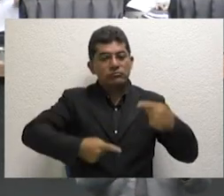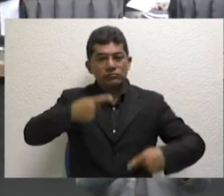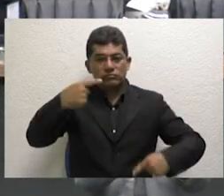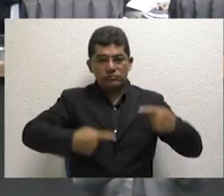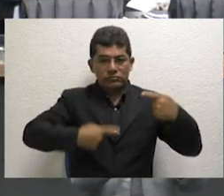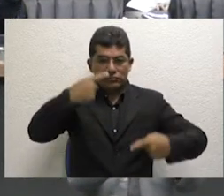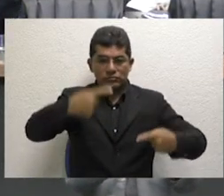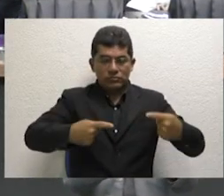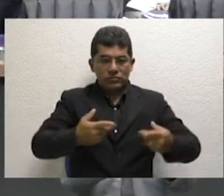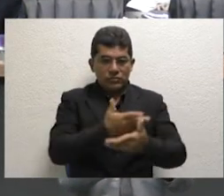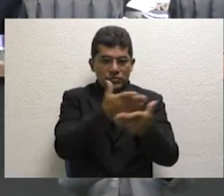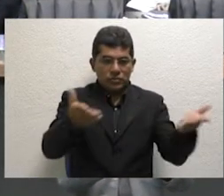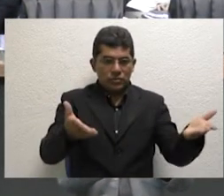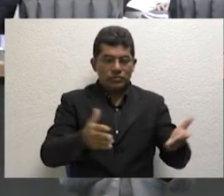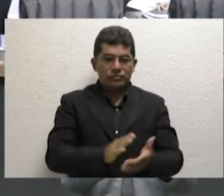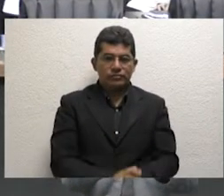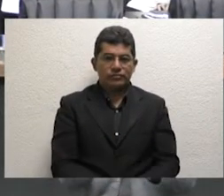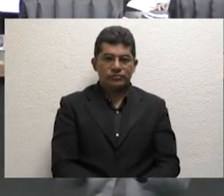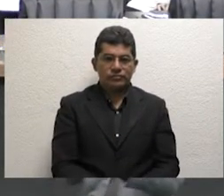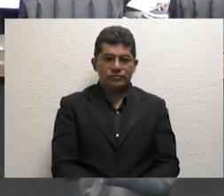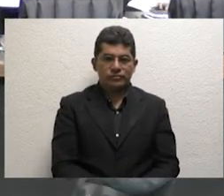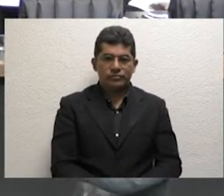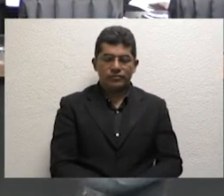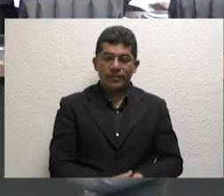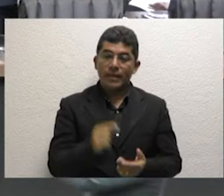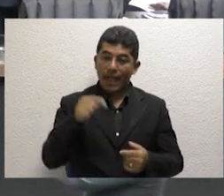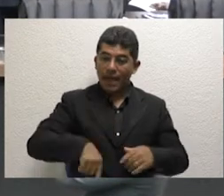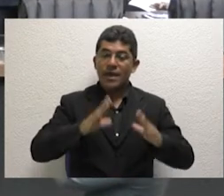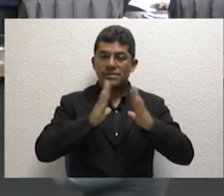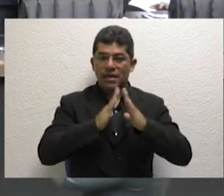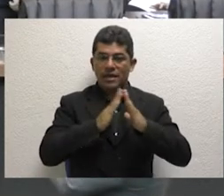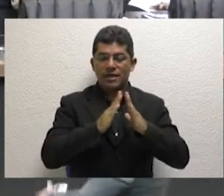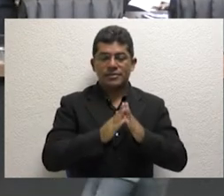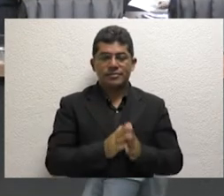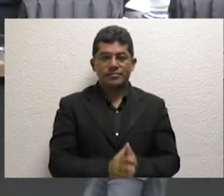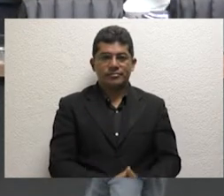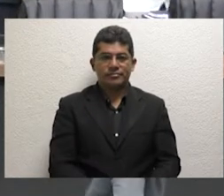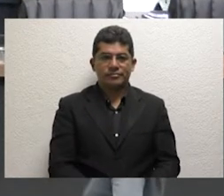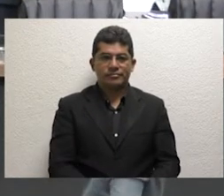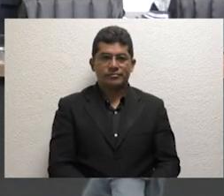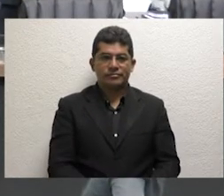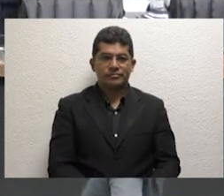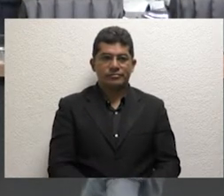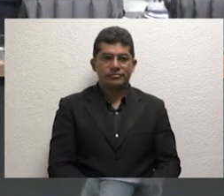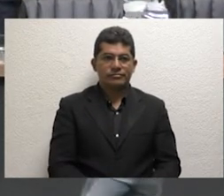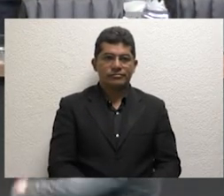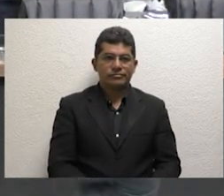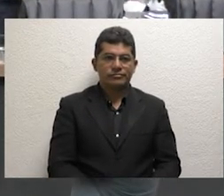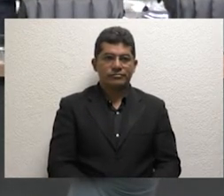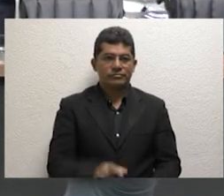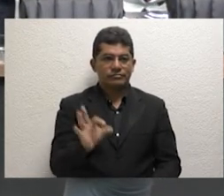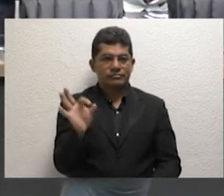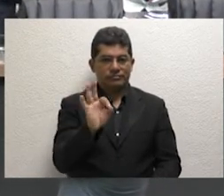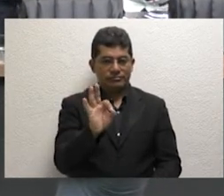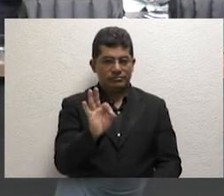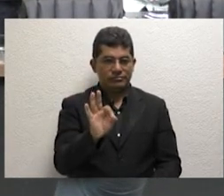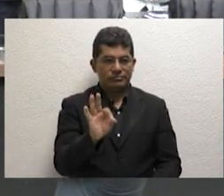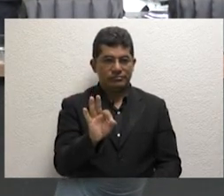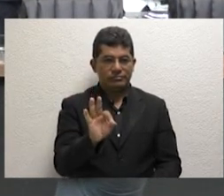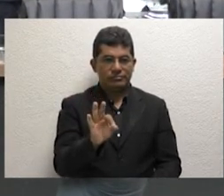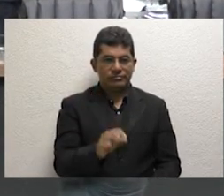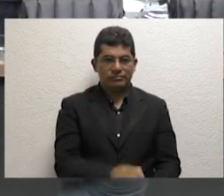dos senhores e das senhoras esta casa em nenhum momento em nenhum momento